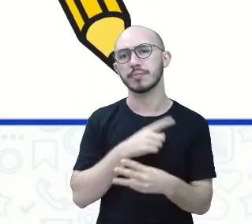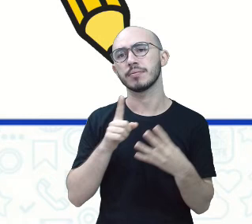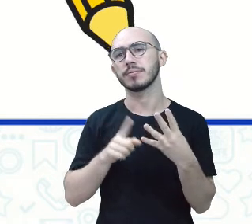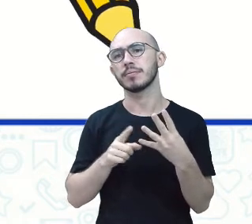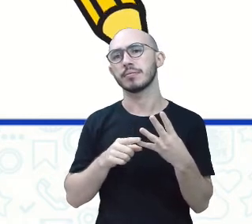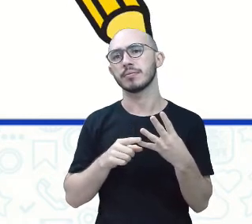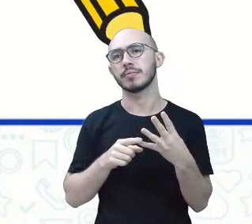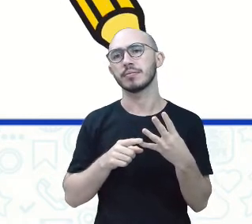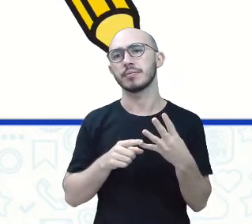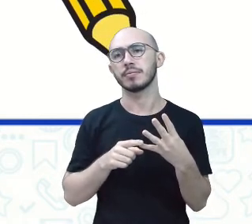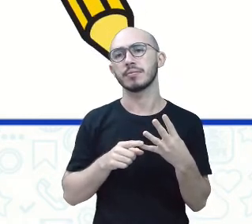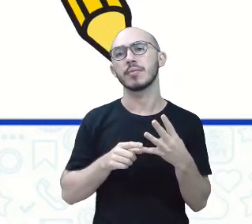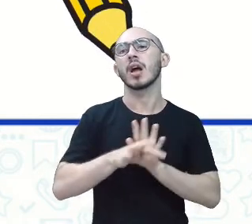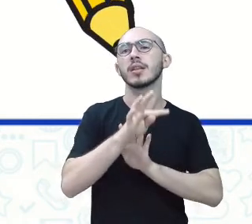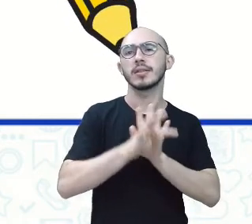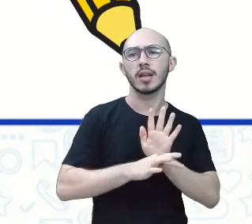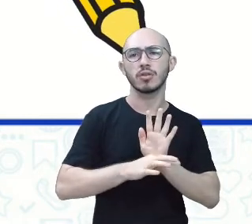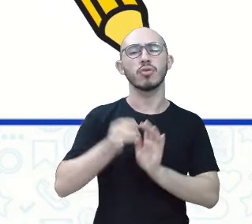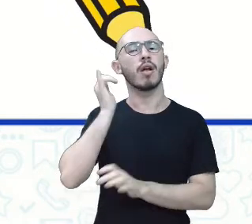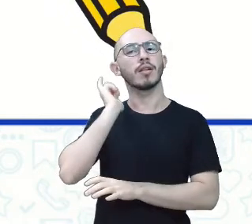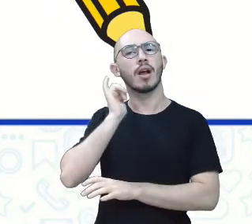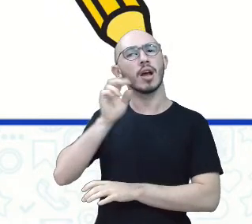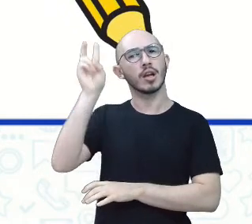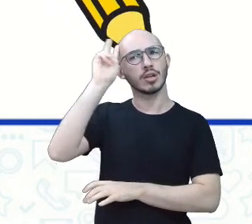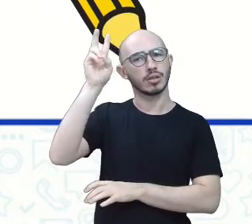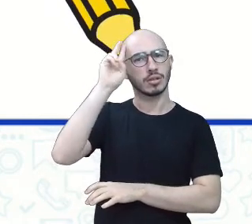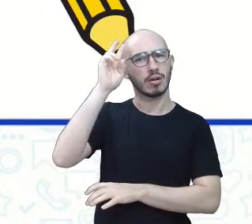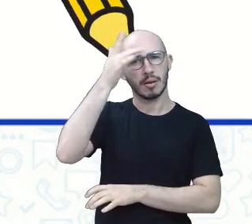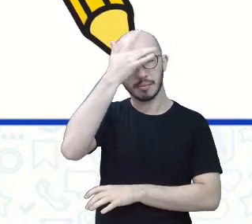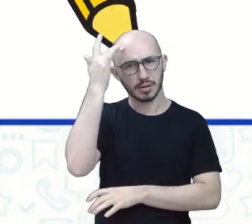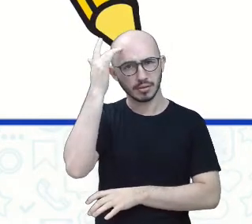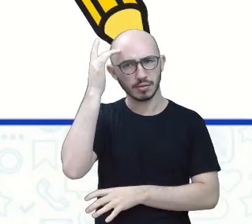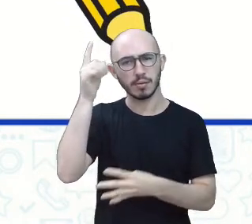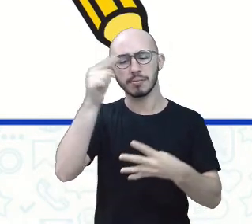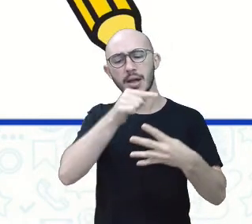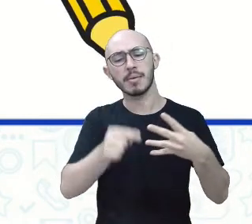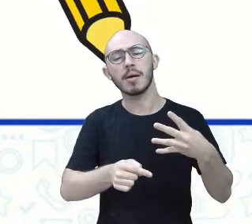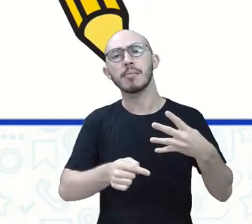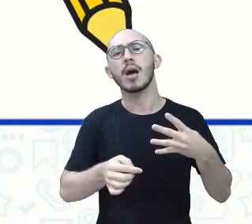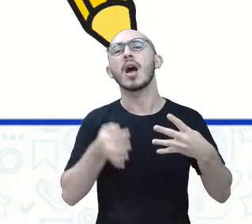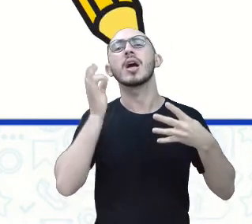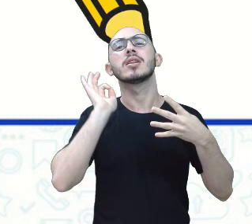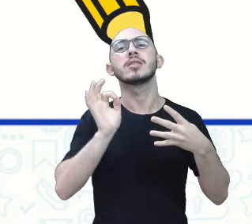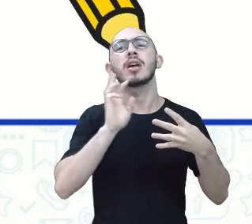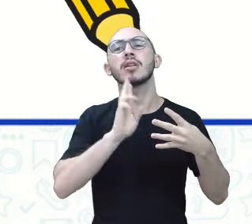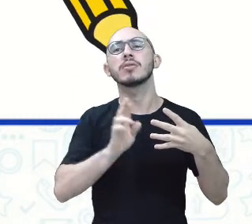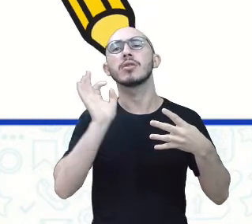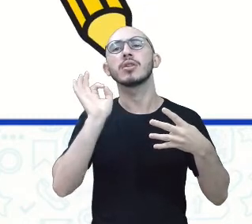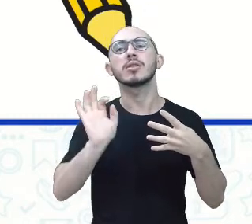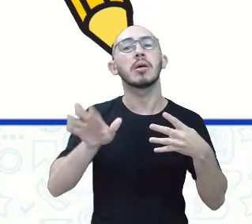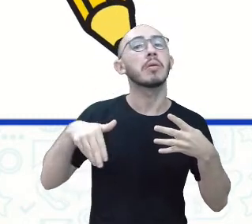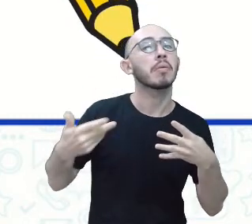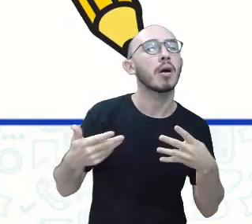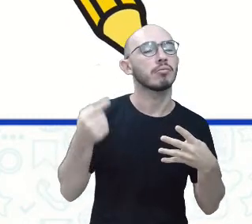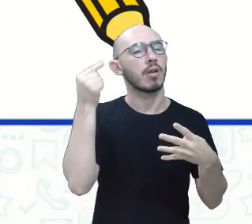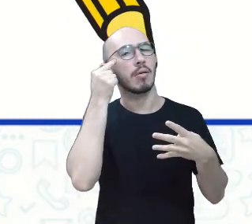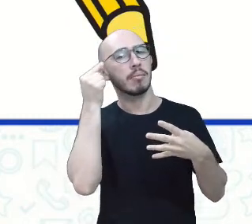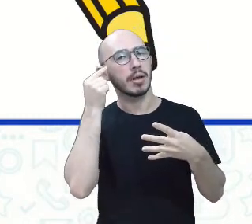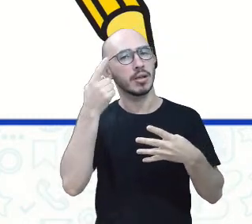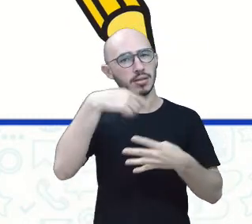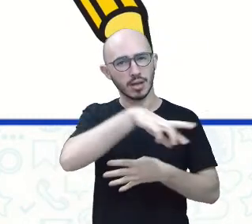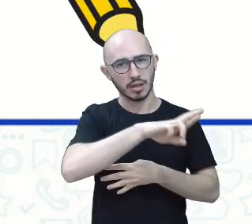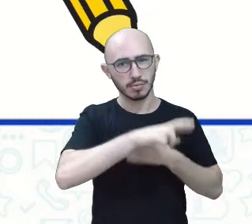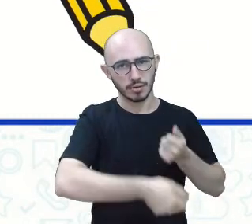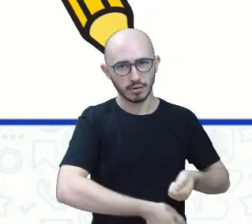é? É um texto que narra a história de alguém? O que é que vocês acham? Pensem aí um pouquinho e